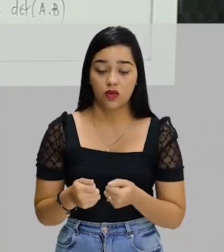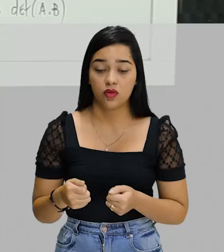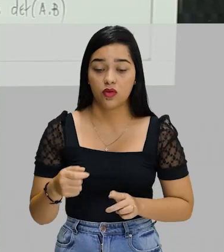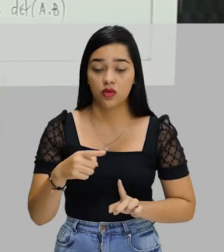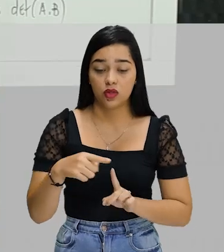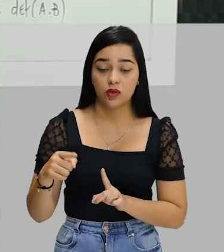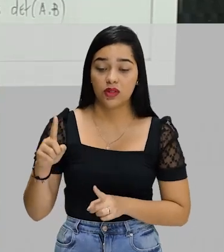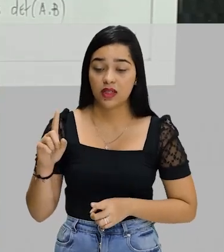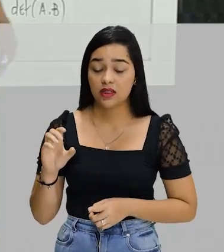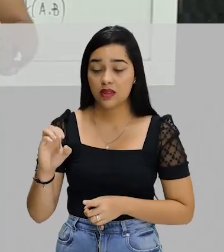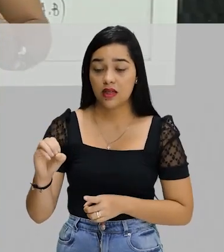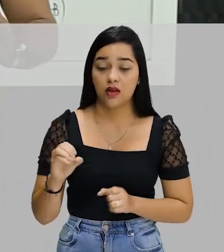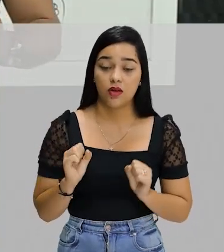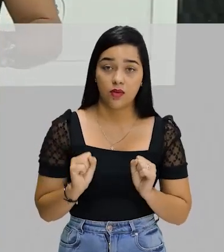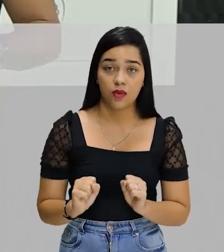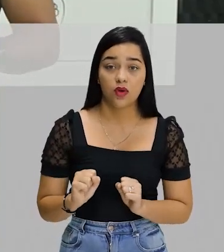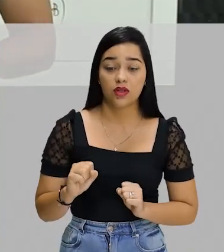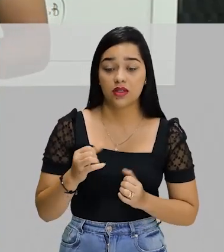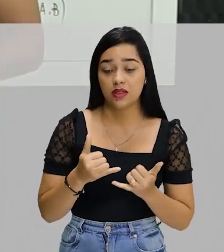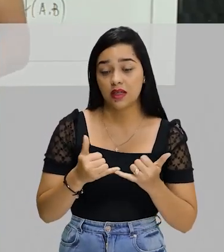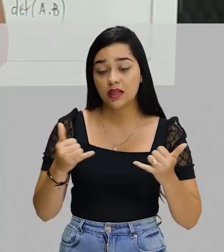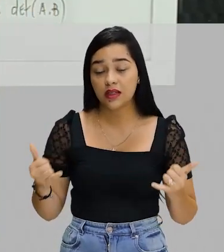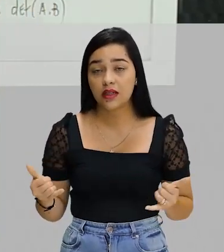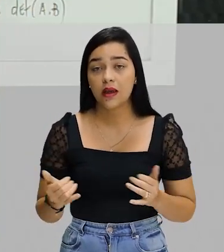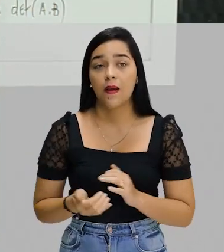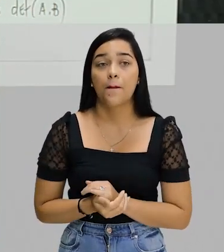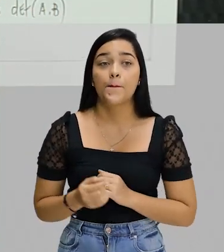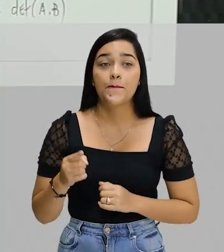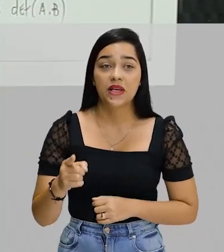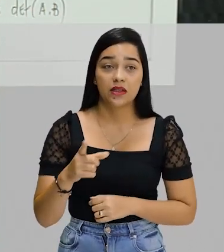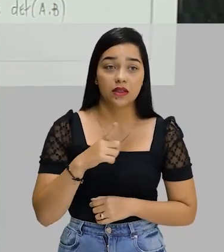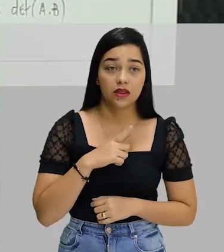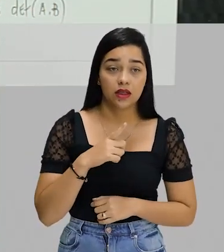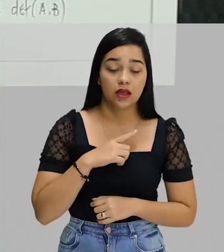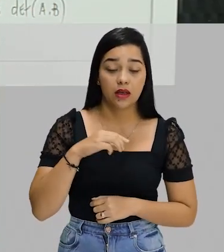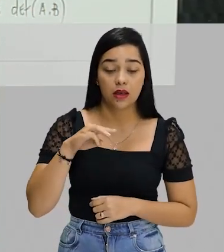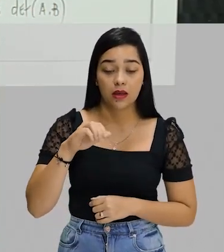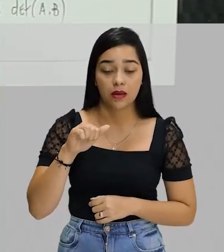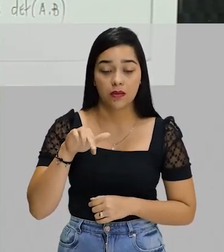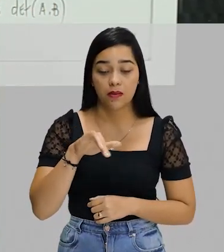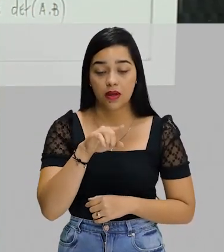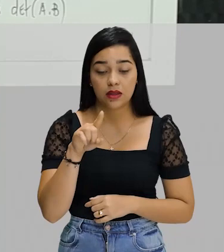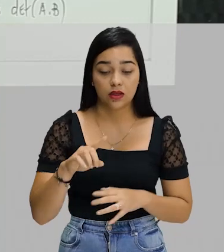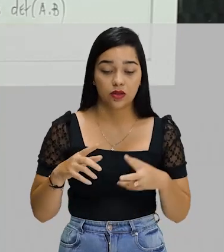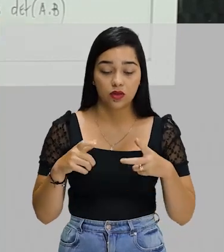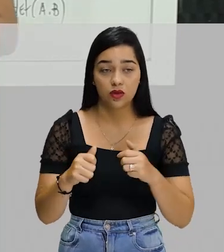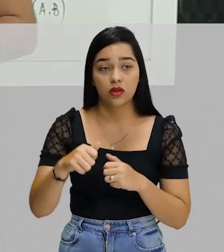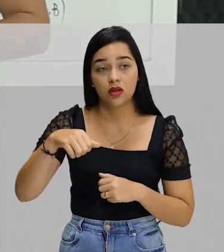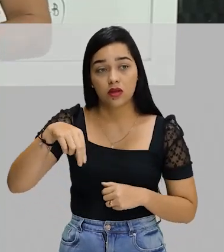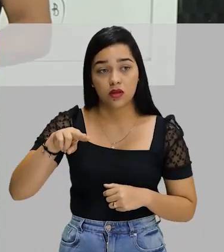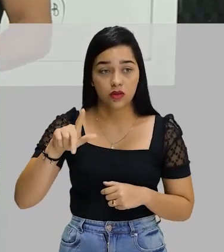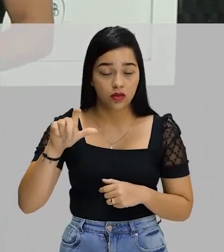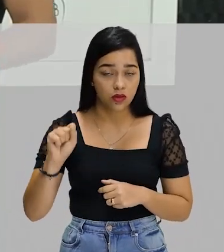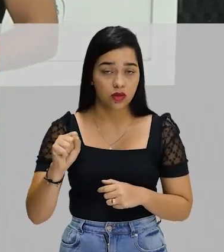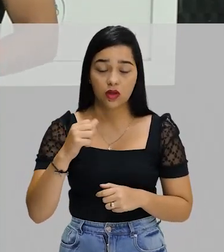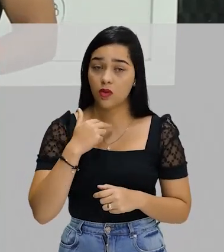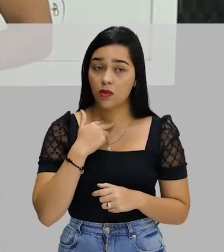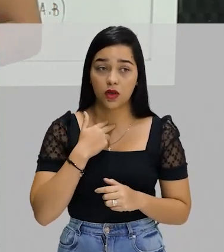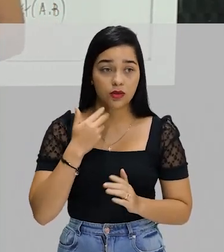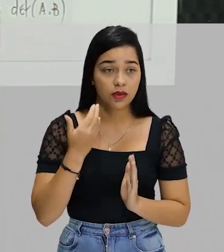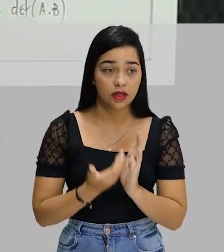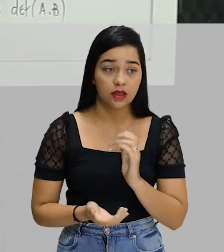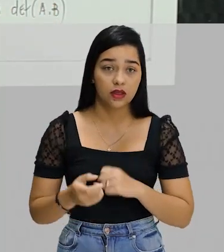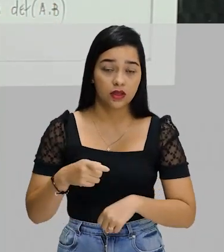são zeros. Pode ser coluna, pode ser linha. Se você tiver uma matriz onde todas as linhas são nulas, você não vai perder tempo